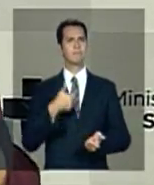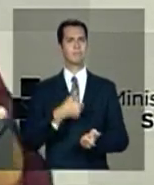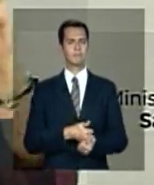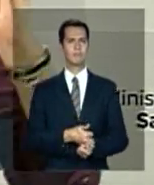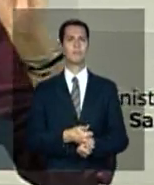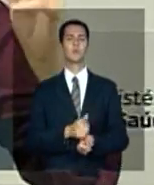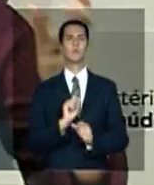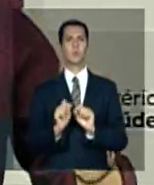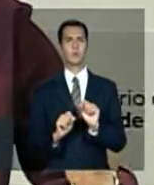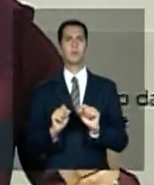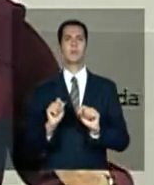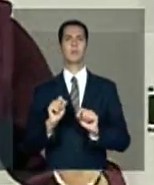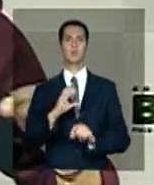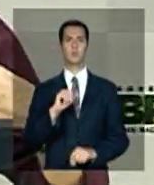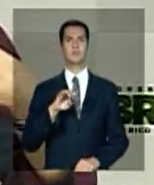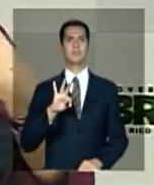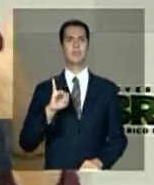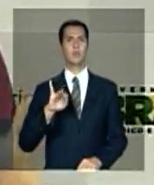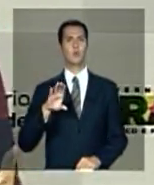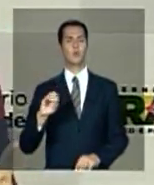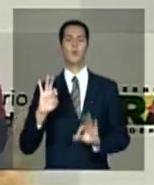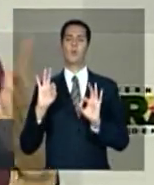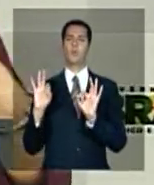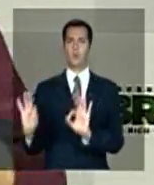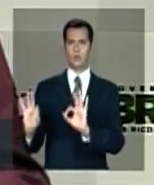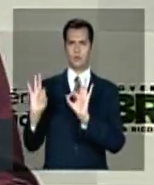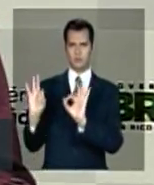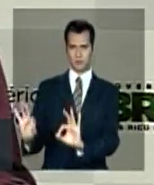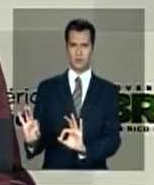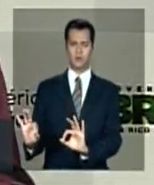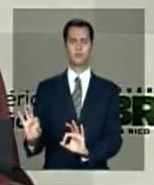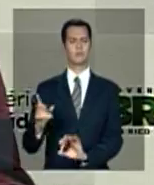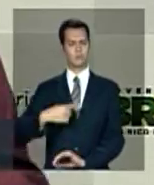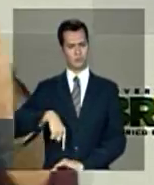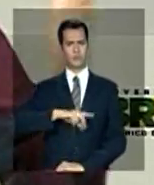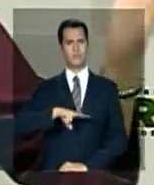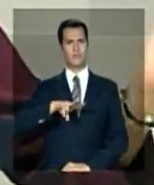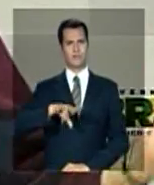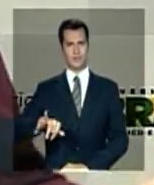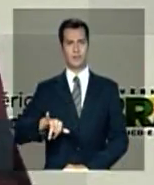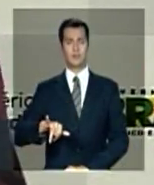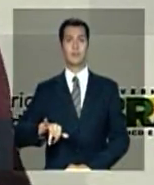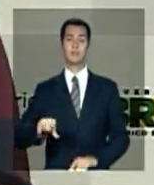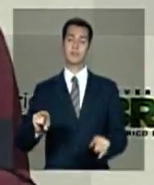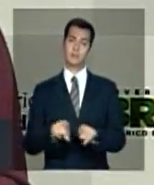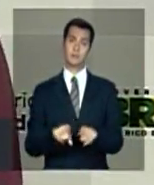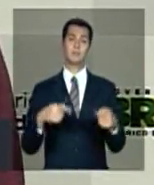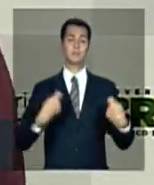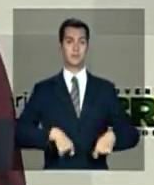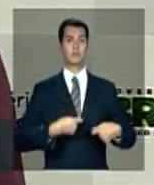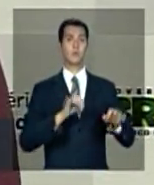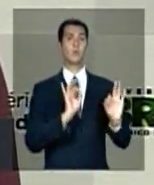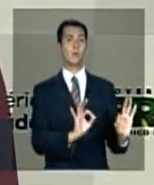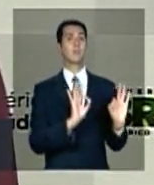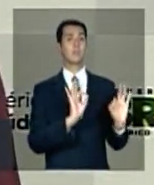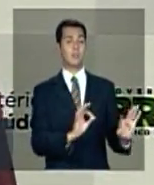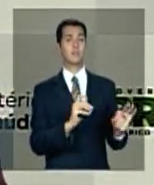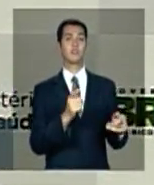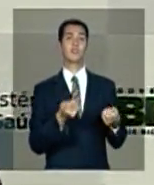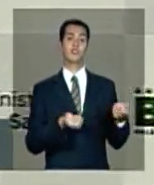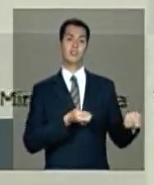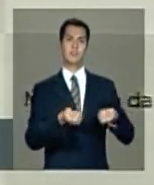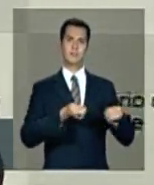uma qualidade de custeio e obviamente para buscar essa qualidade de gostei nós vamos ter de buscar uma qualidade de